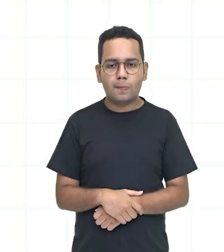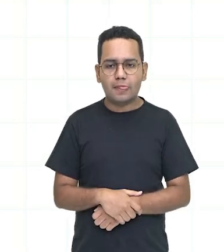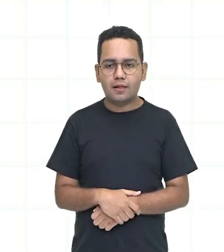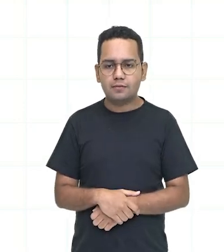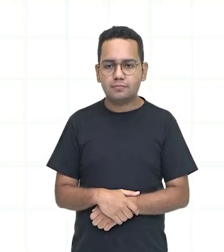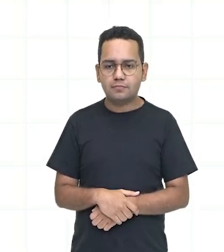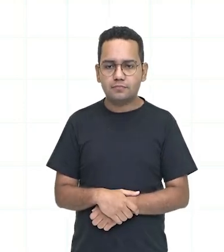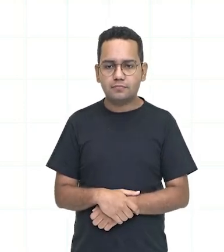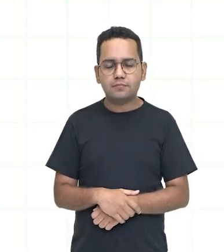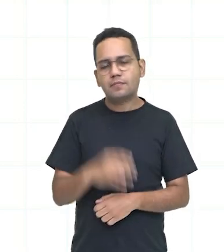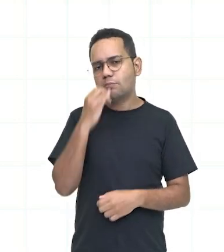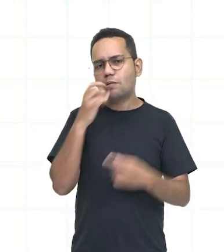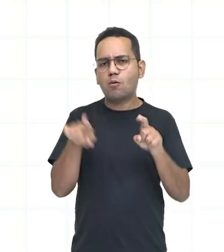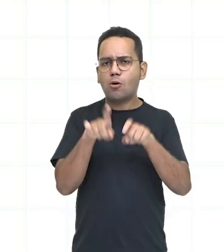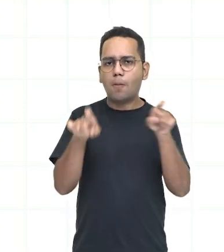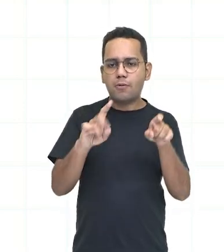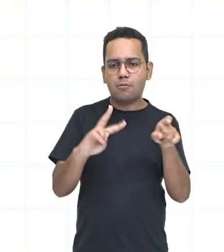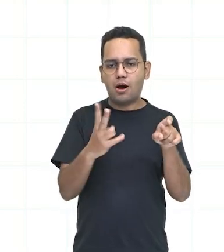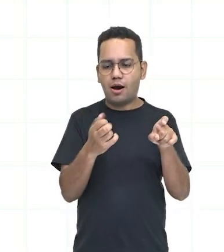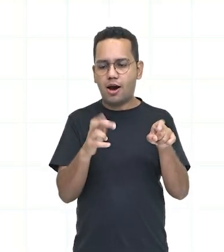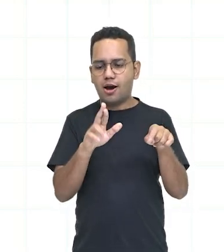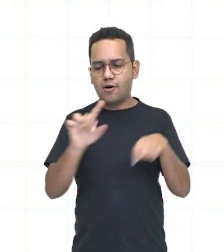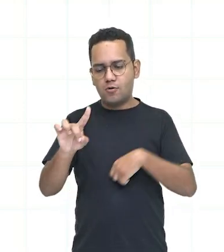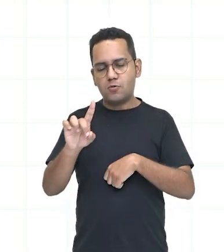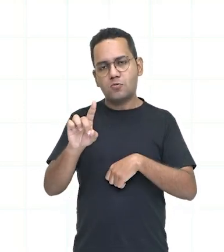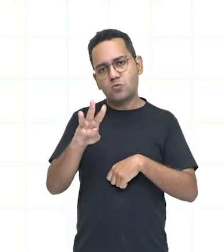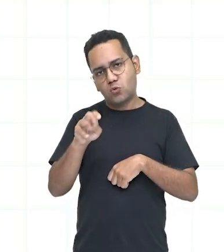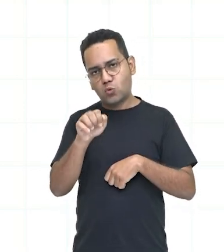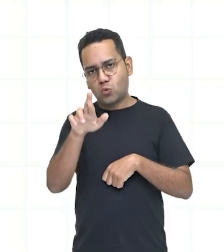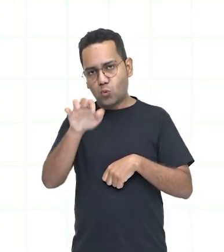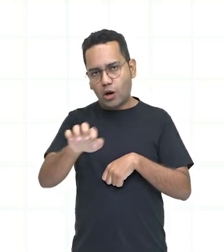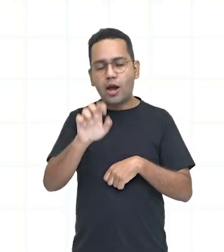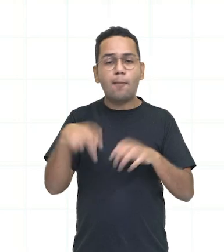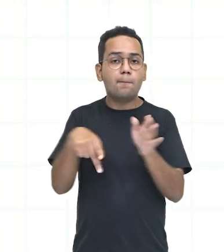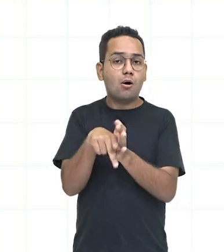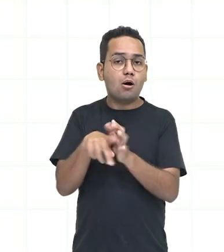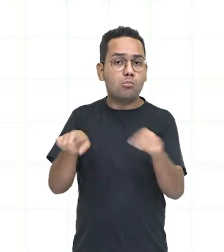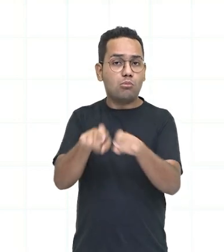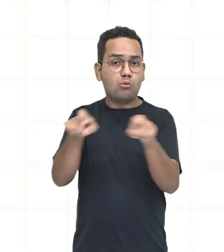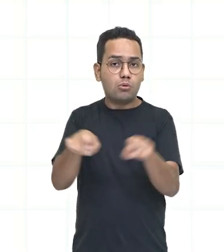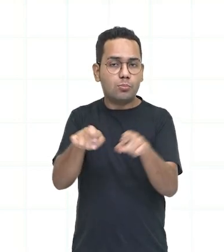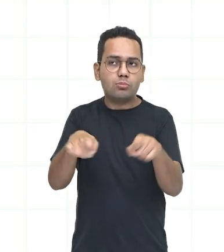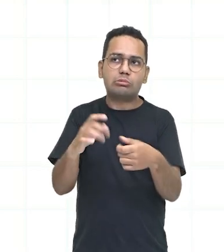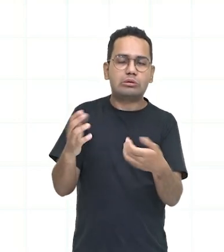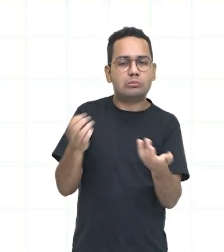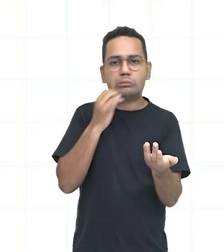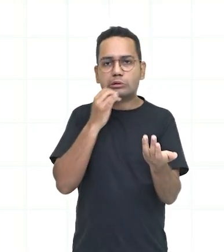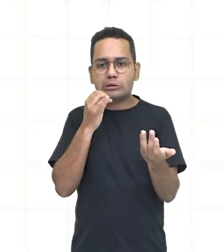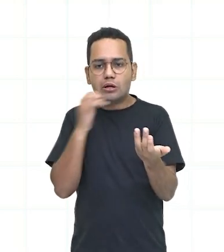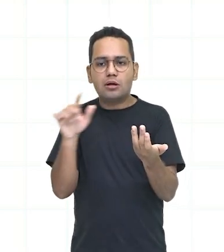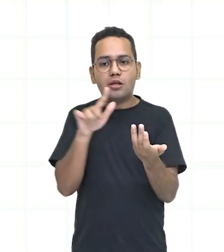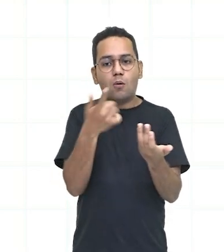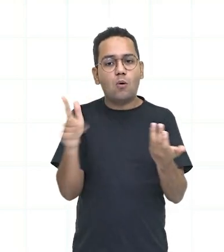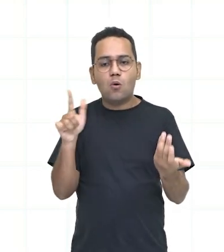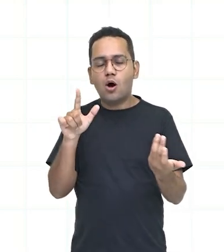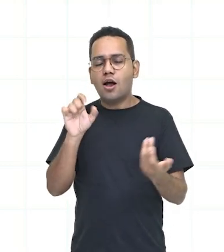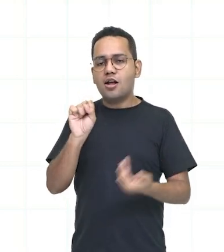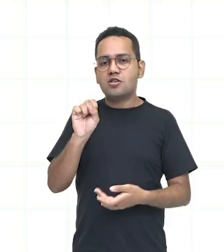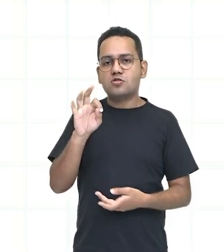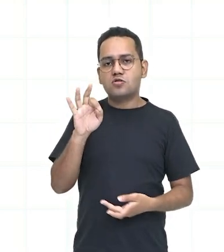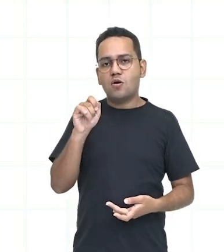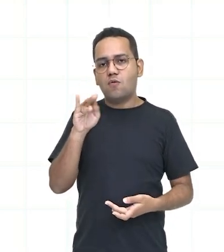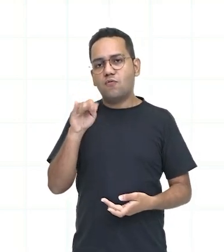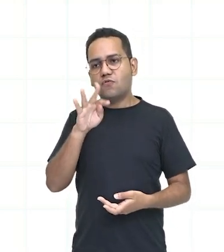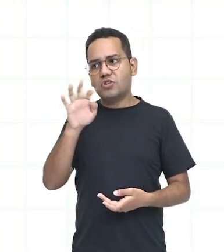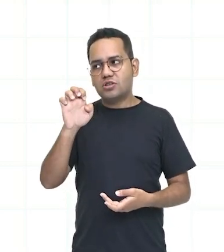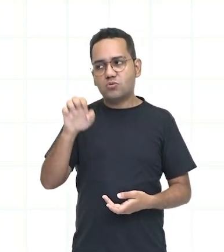aqueles elementos físicos, né, que nós podemos tocar. E ele difere, né, ele dá oposição aí a software, que são aqueles programas